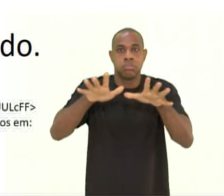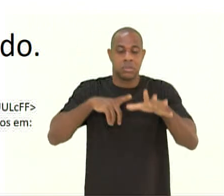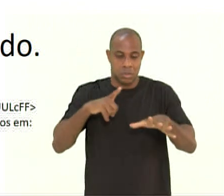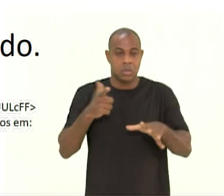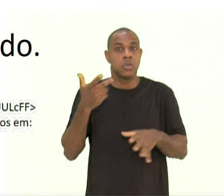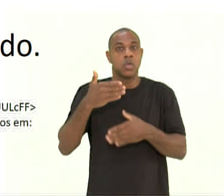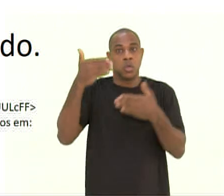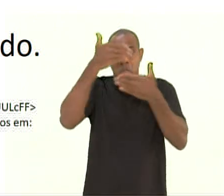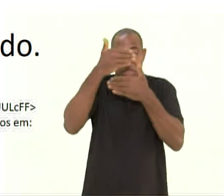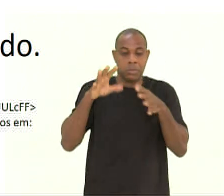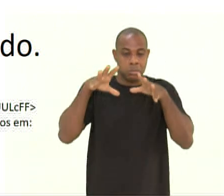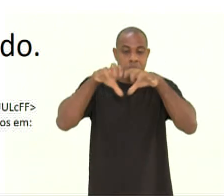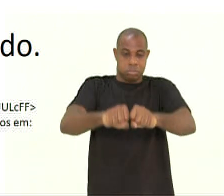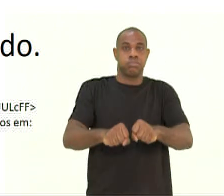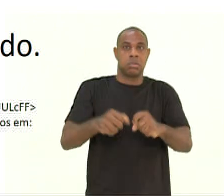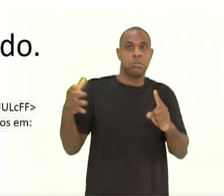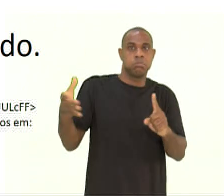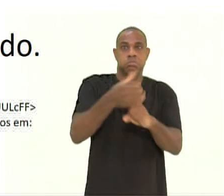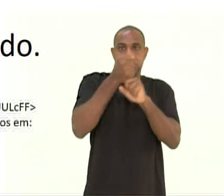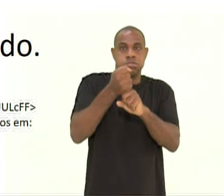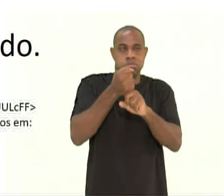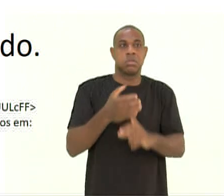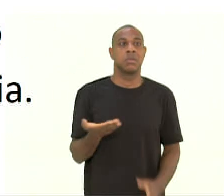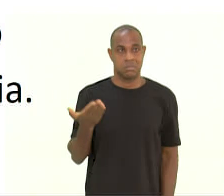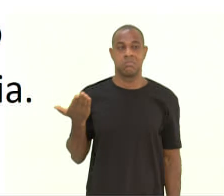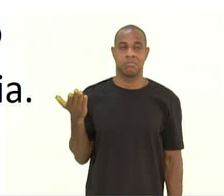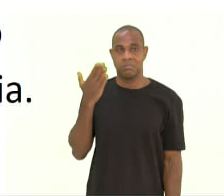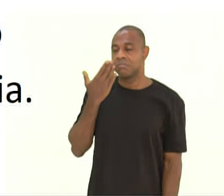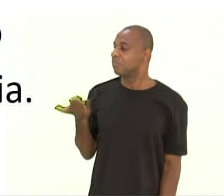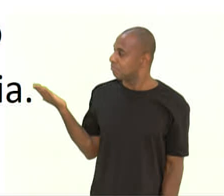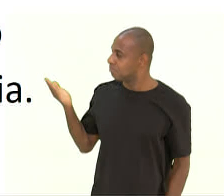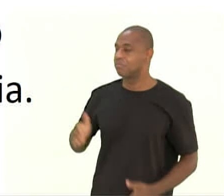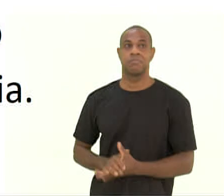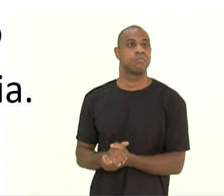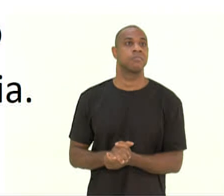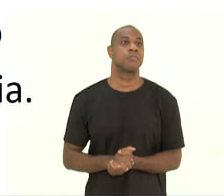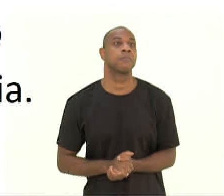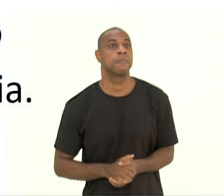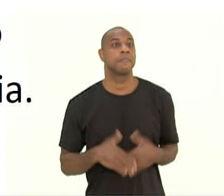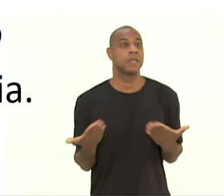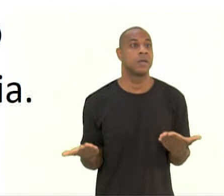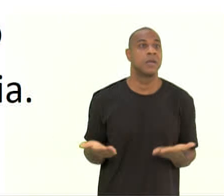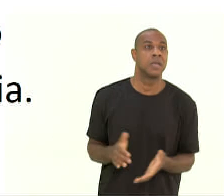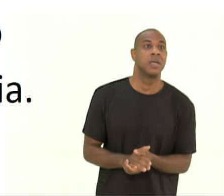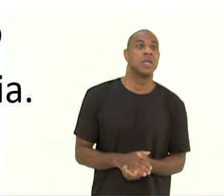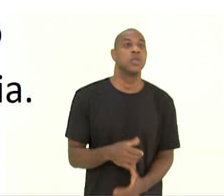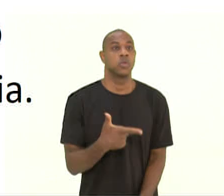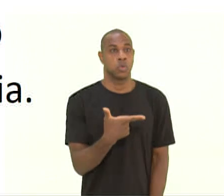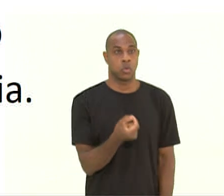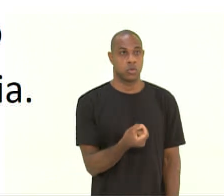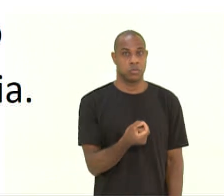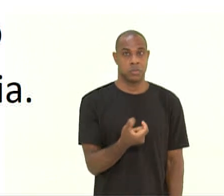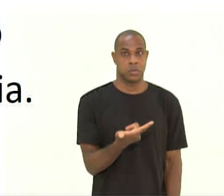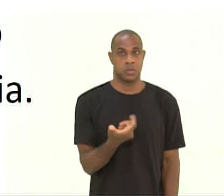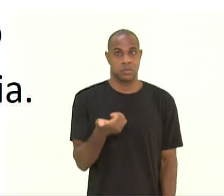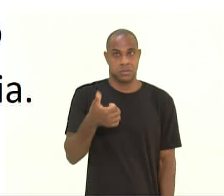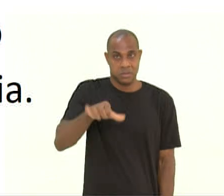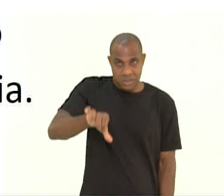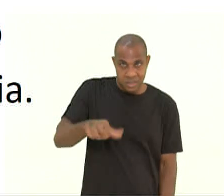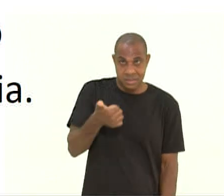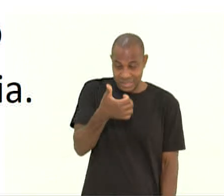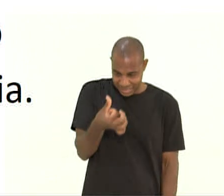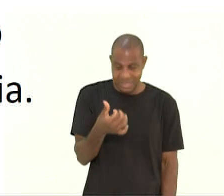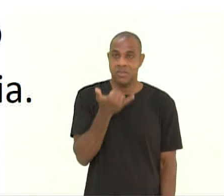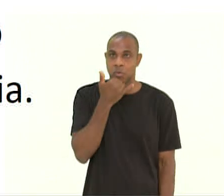domínio. Uma área considerável aí no Oriente Médio. A partir de 2016, o Estado Islâmico entrou